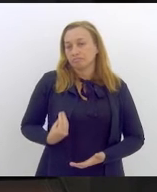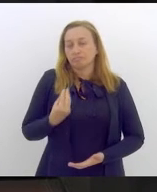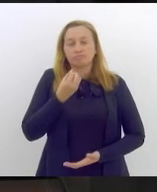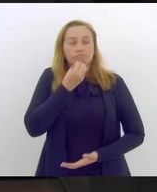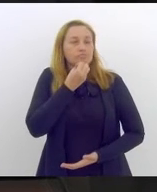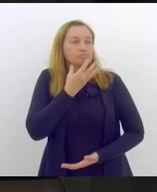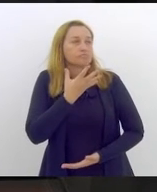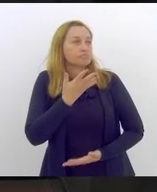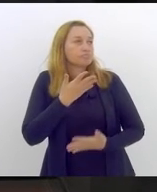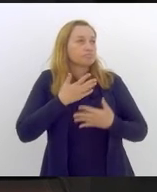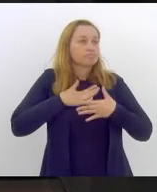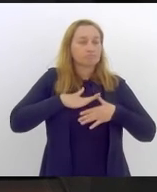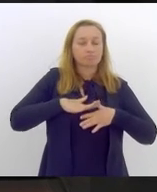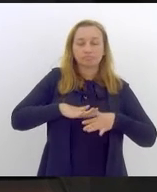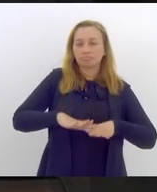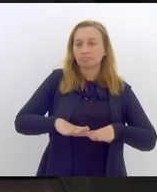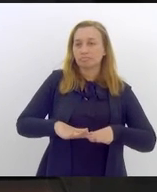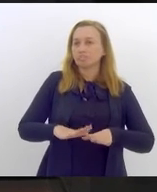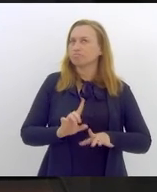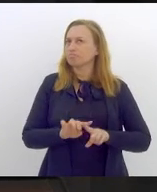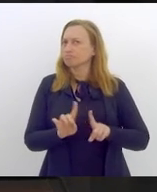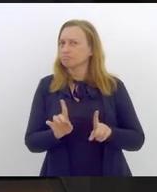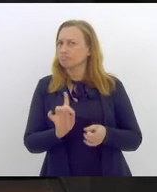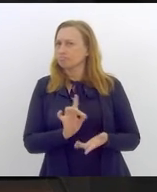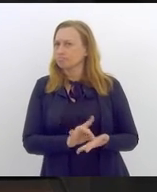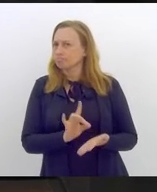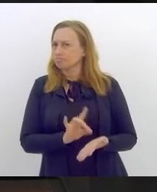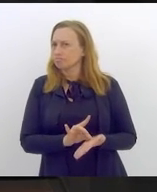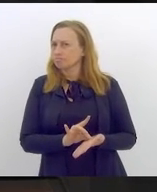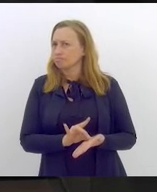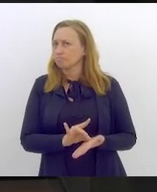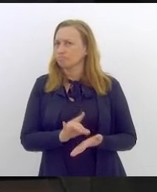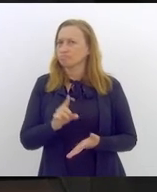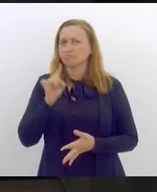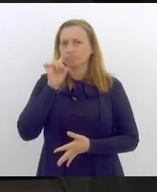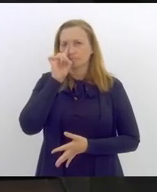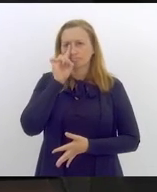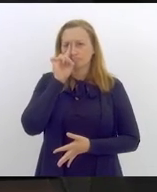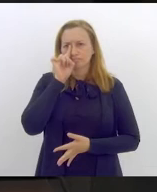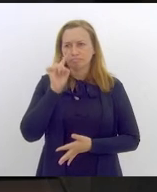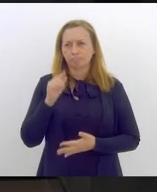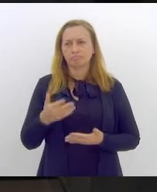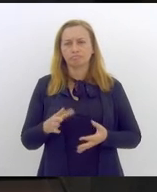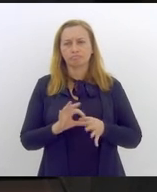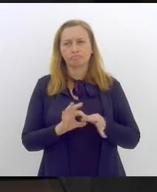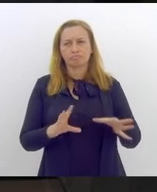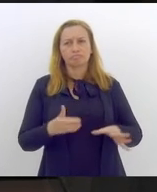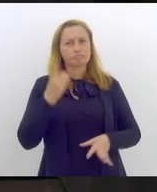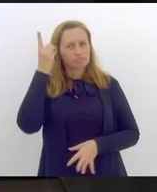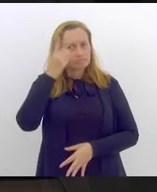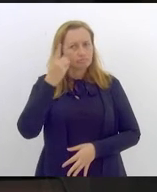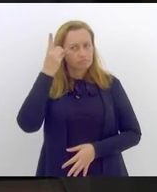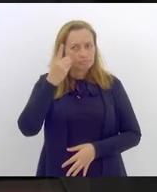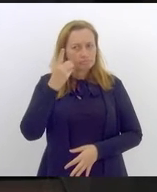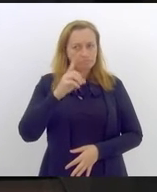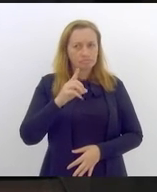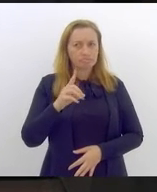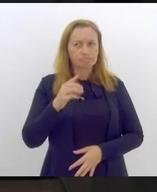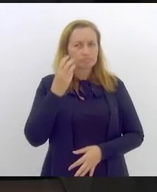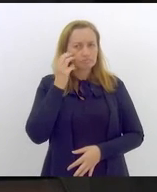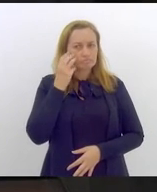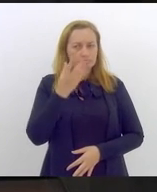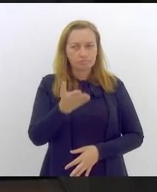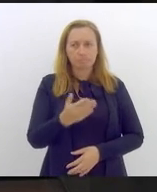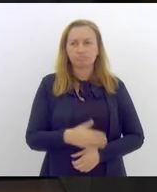e na verdade estamos exatamente no mar muito revolto quando sendo a paz Deputado e depois termina